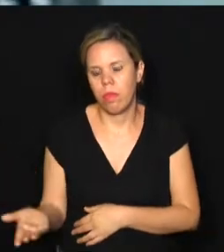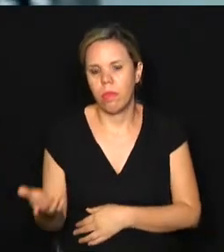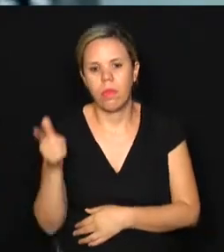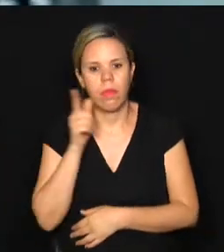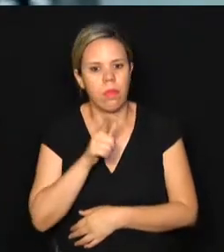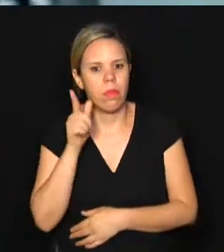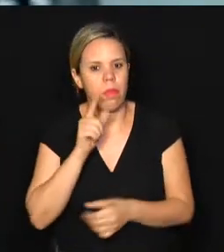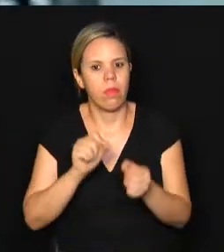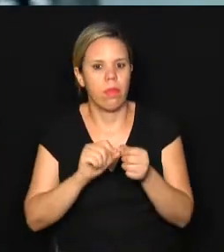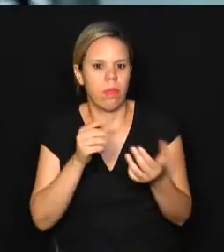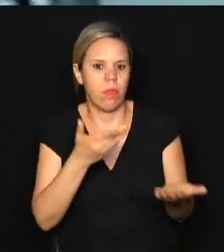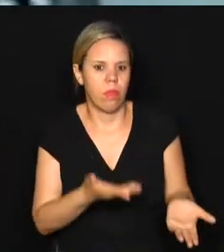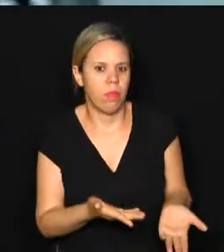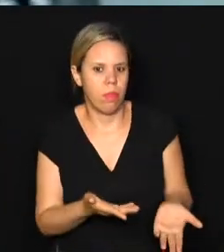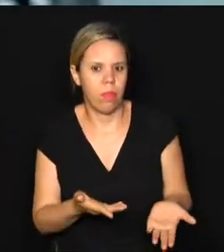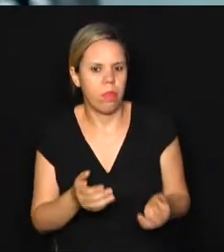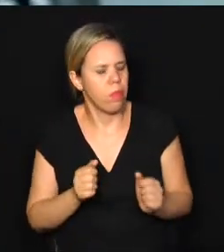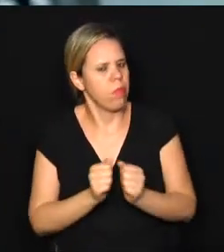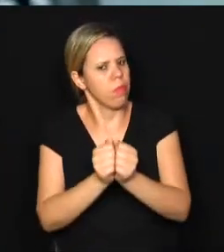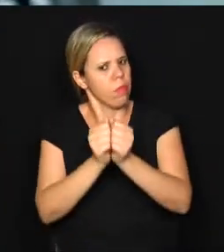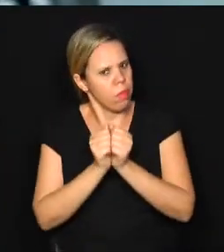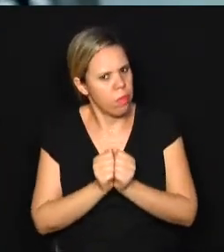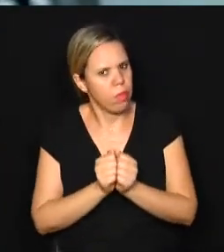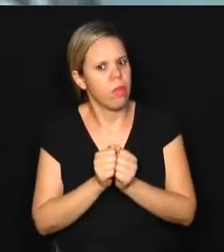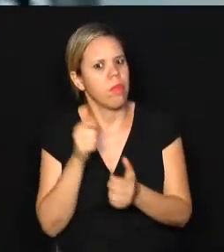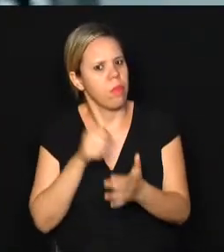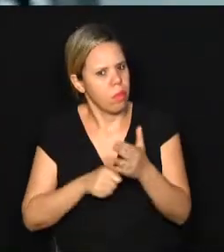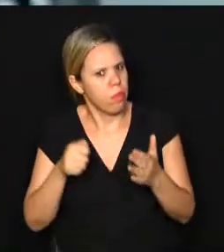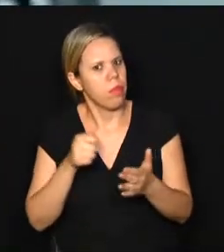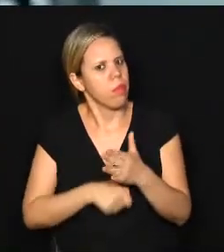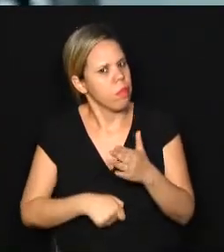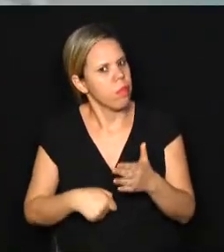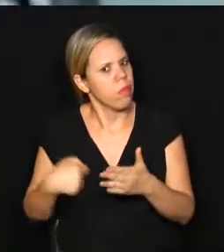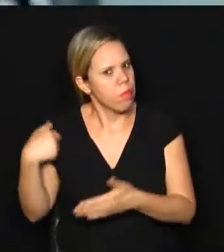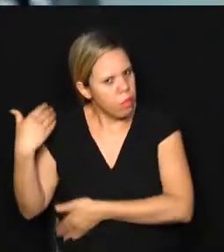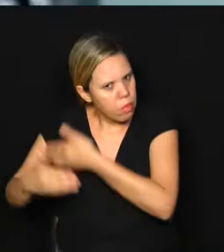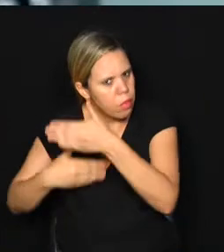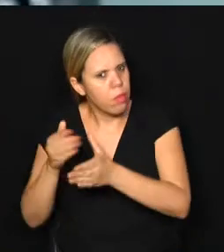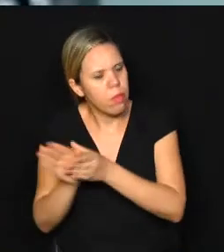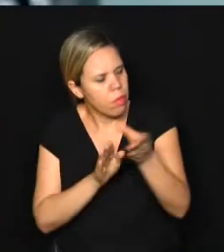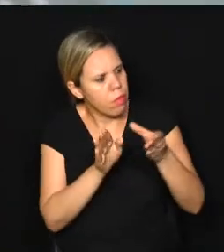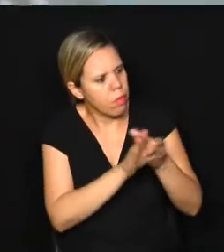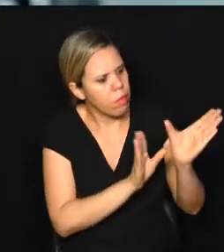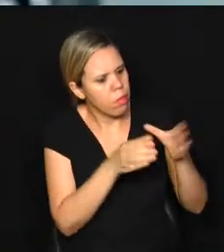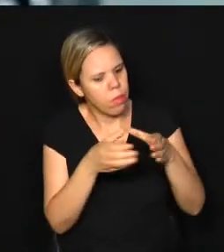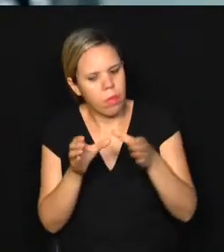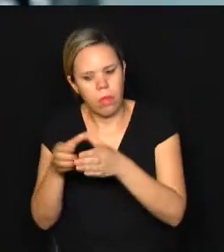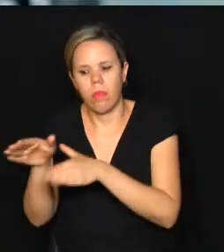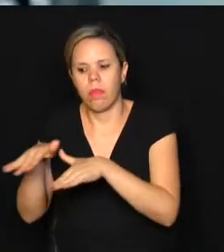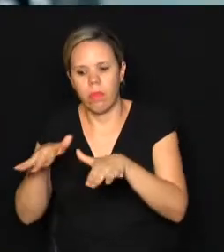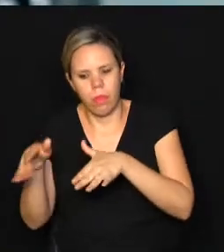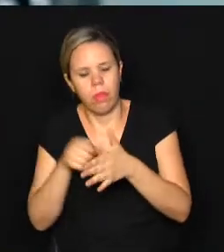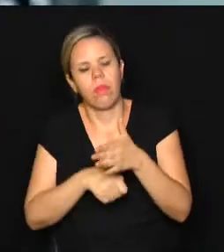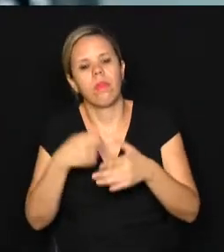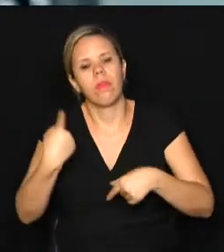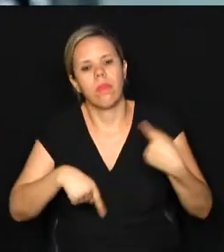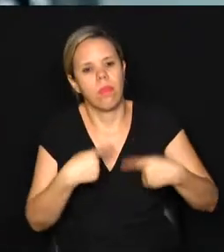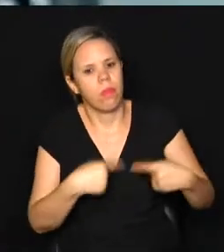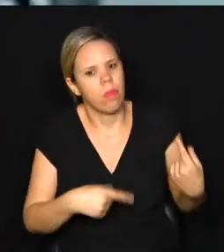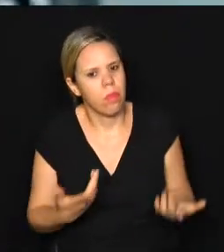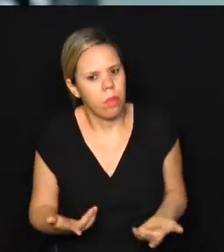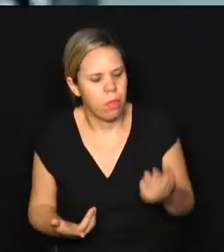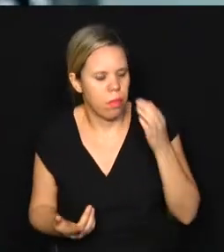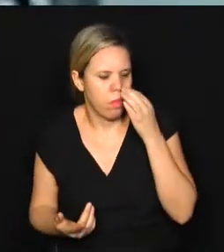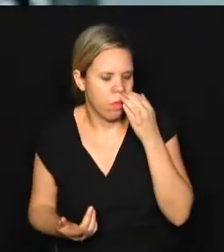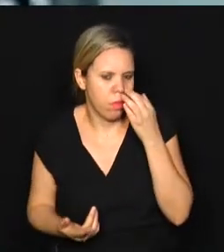fazer isso, está juntando um pouco da luta que a gente traz através dos conselhos, dos movimentos políticos e tal, com